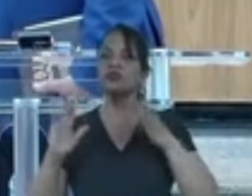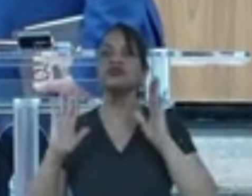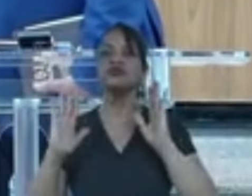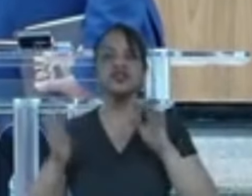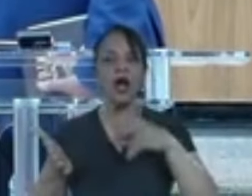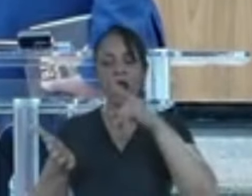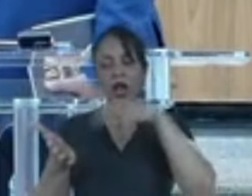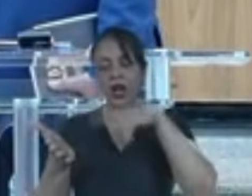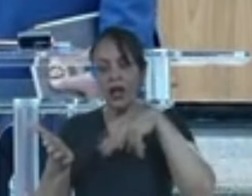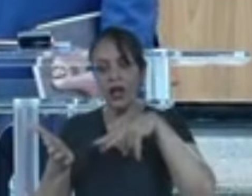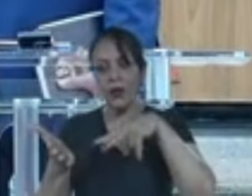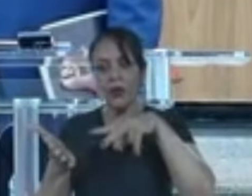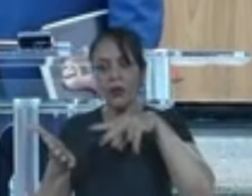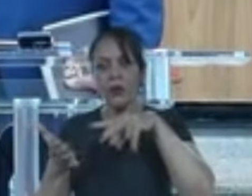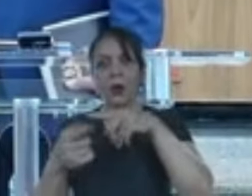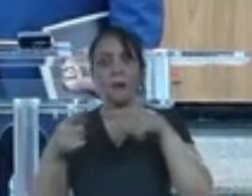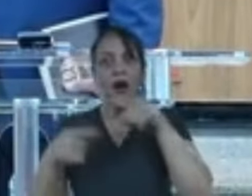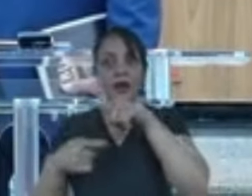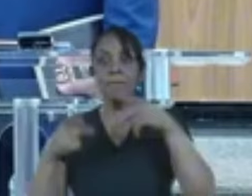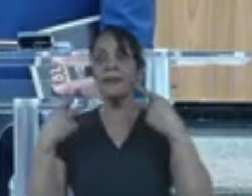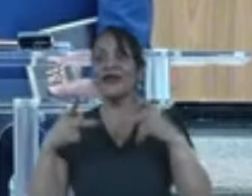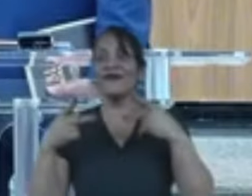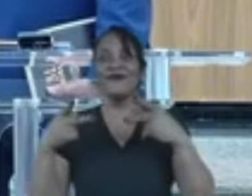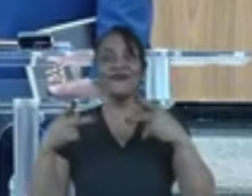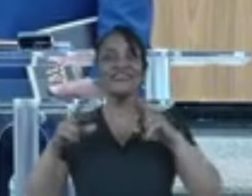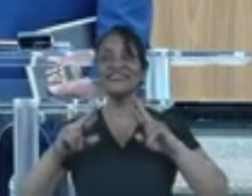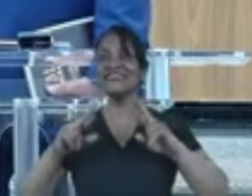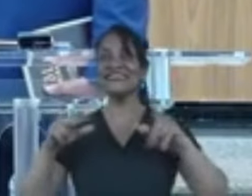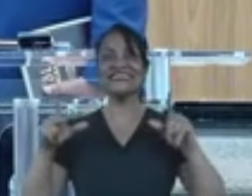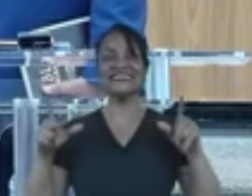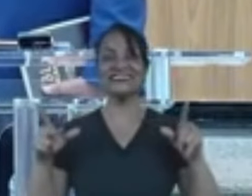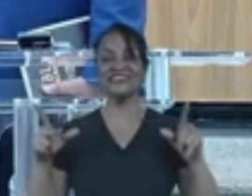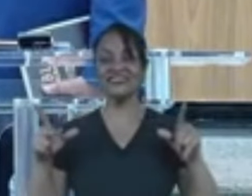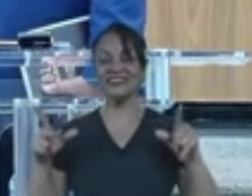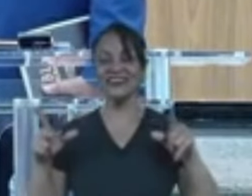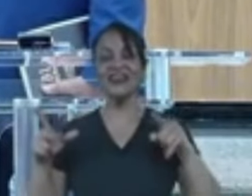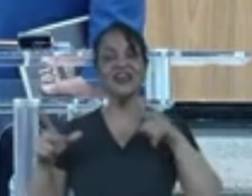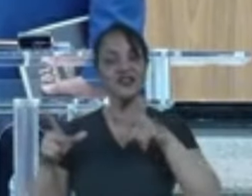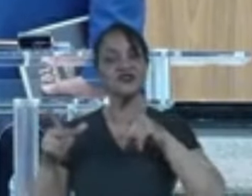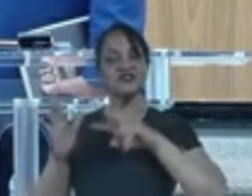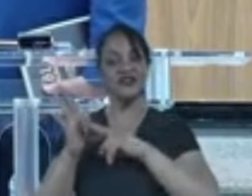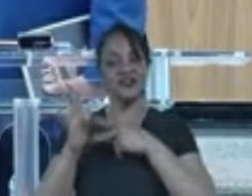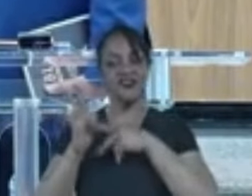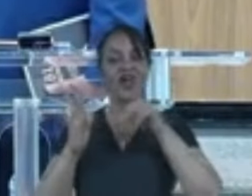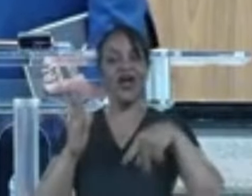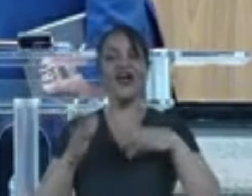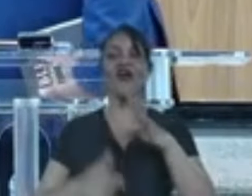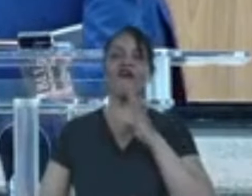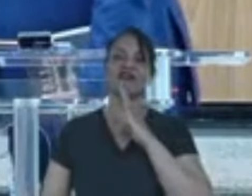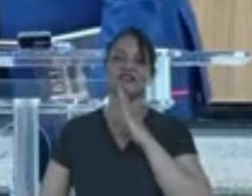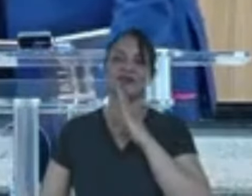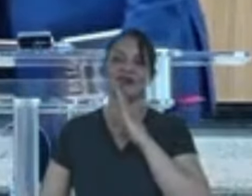nunca ninguém tinha pensado. Sabe o que é isso? Conhecimento.